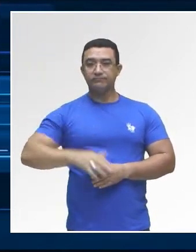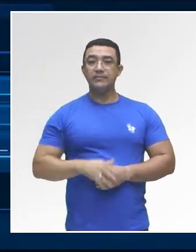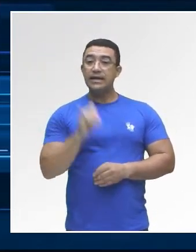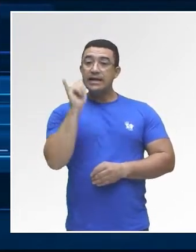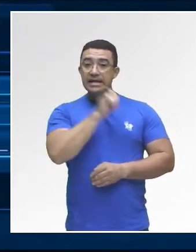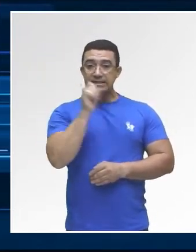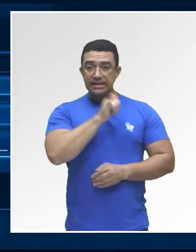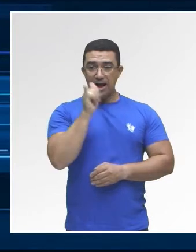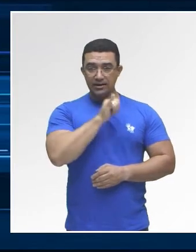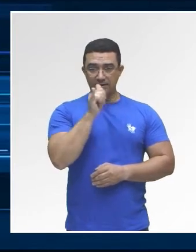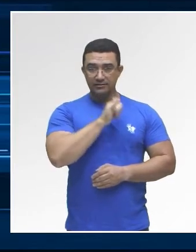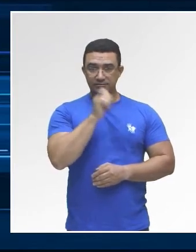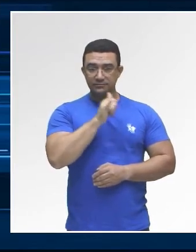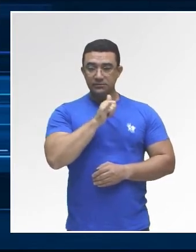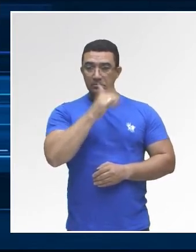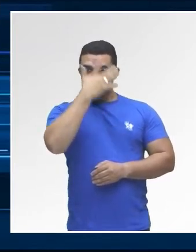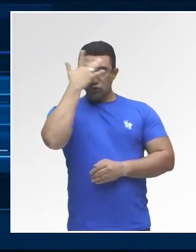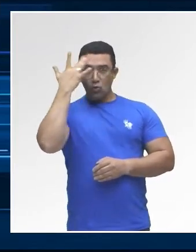Italian.